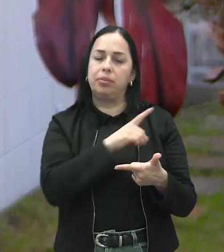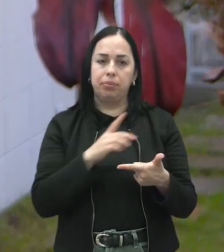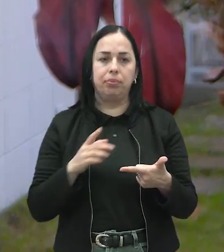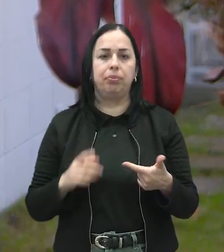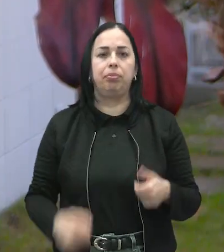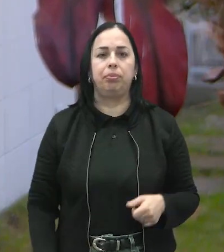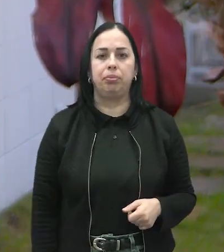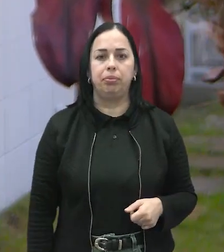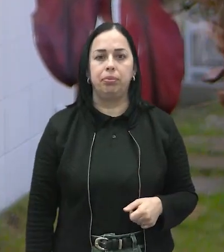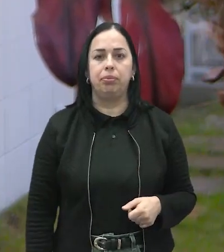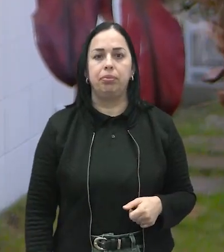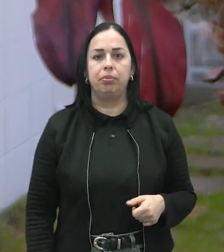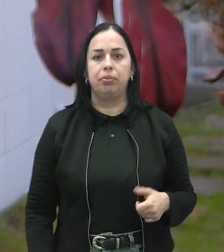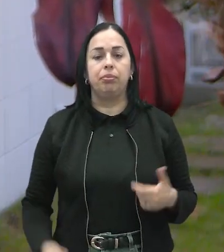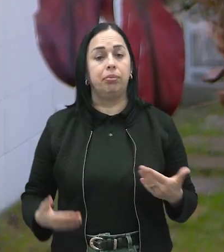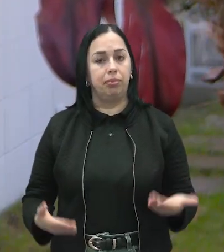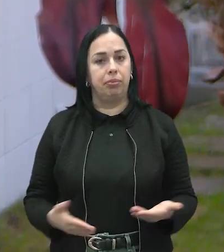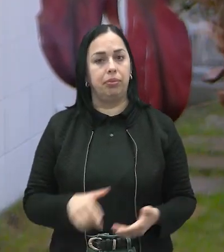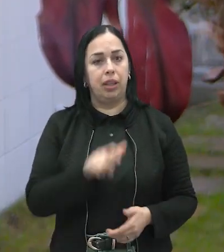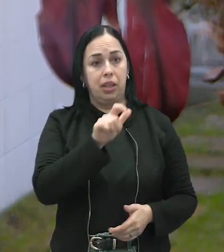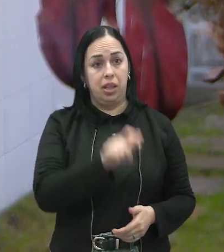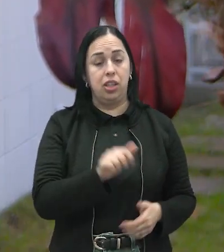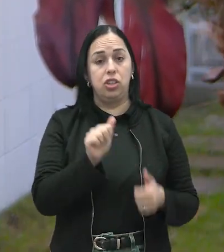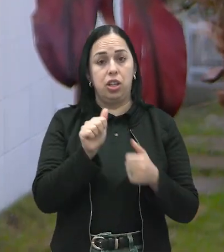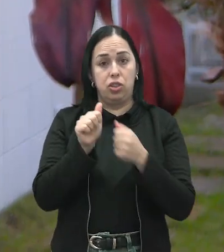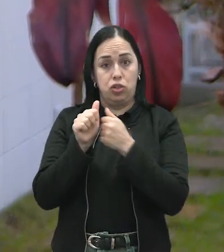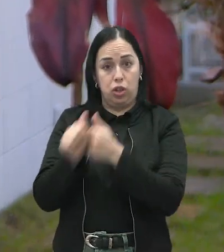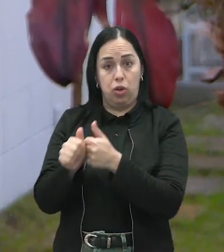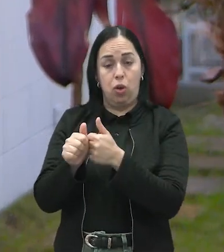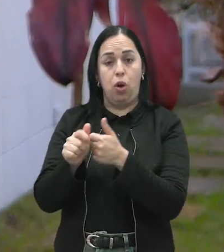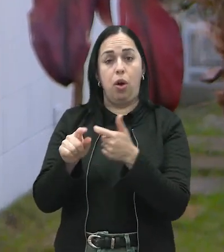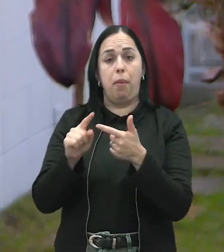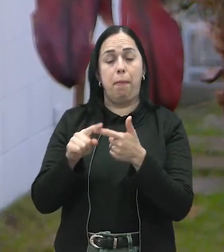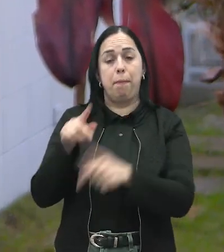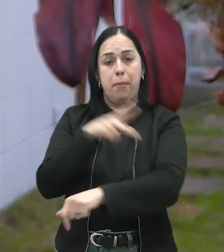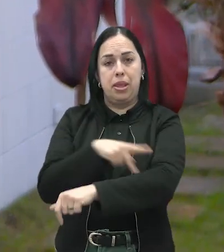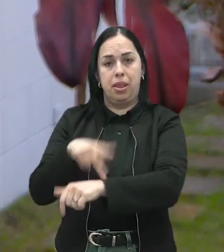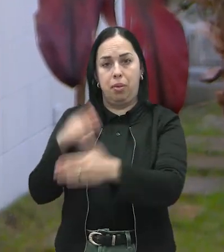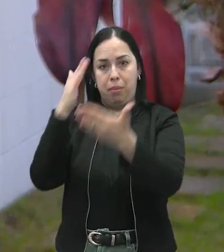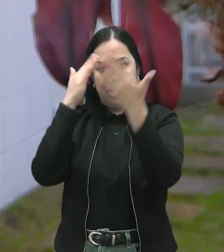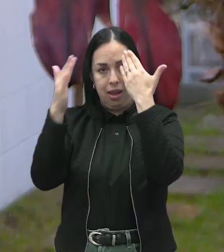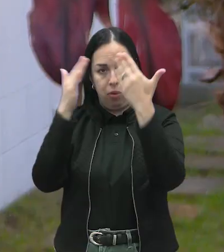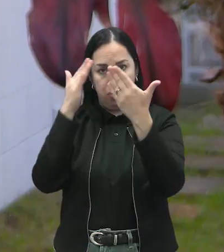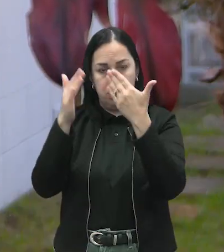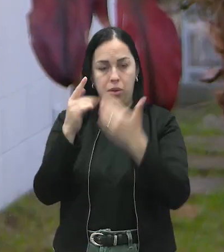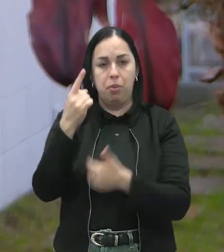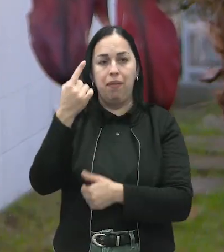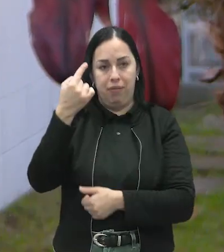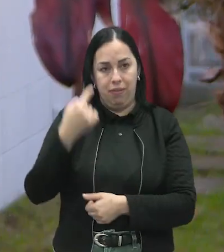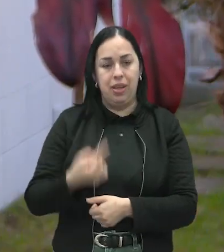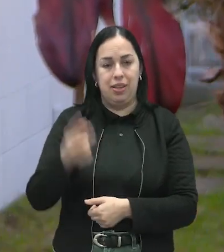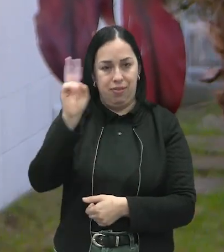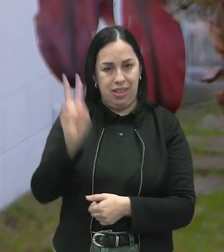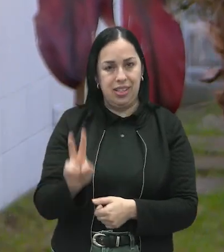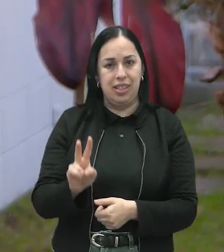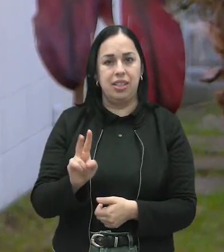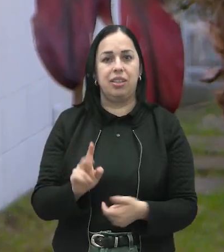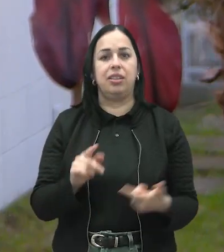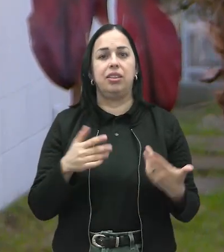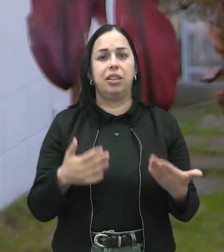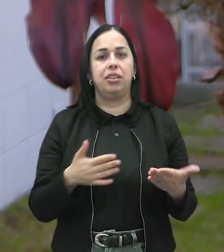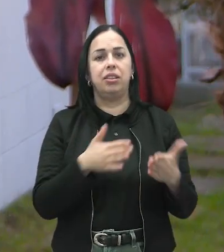dificuldades que sempre apareciam. Como ele já faz acompanhamento com uma psicopedagoga, né, uma vez por